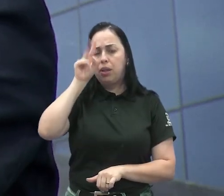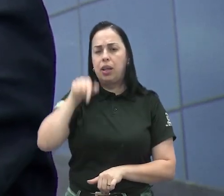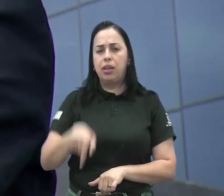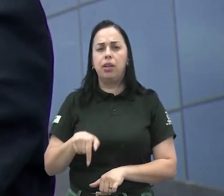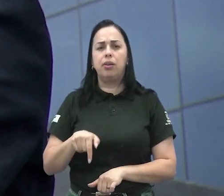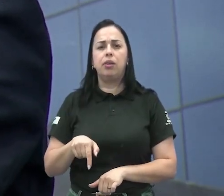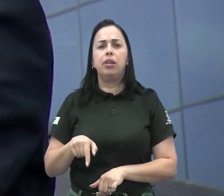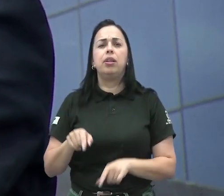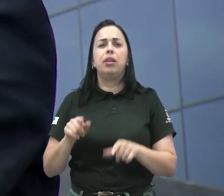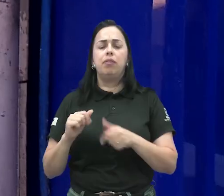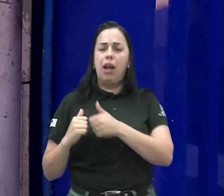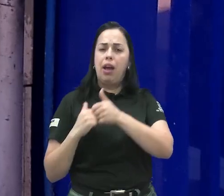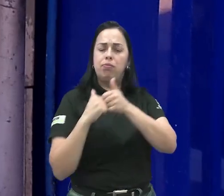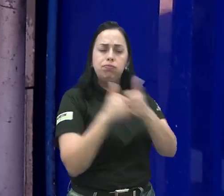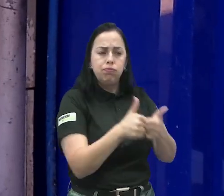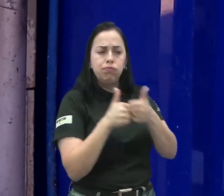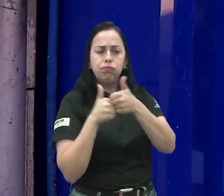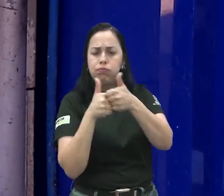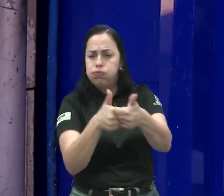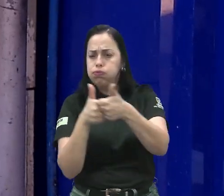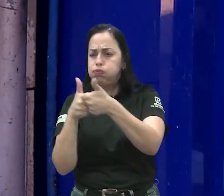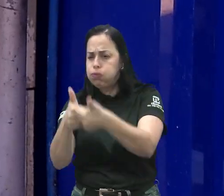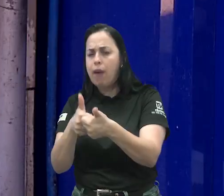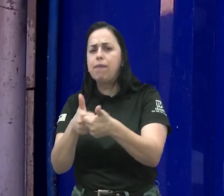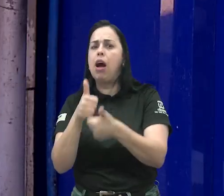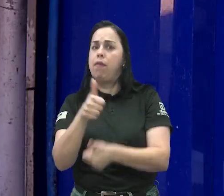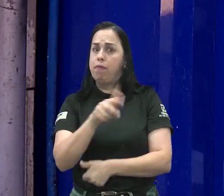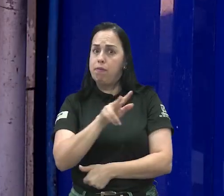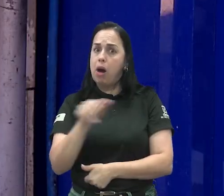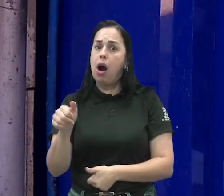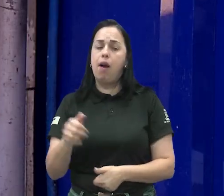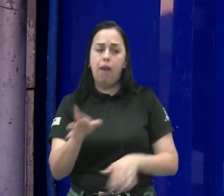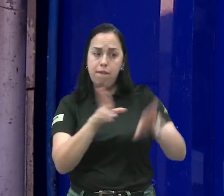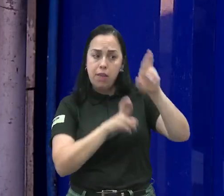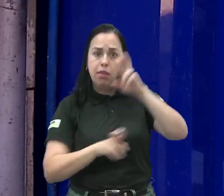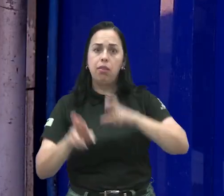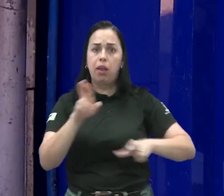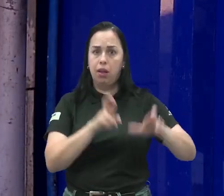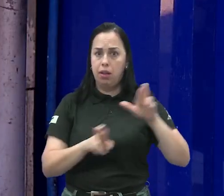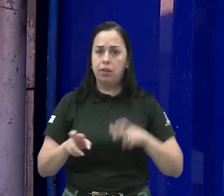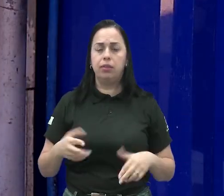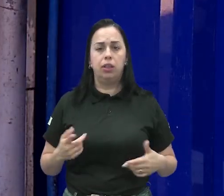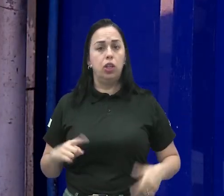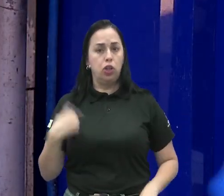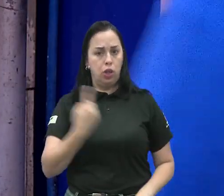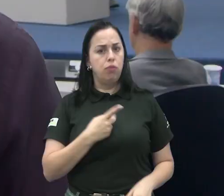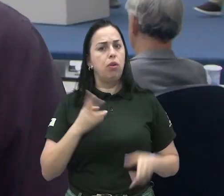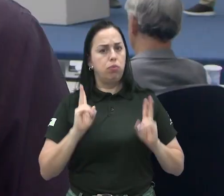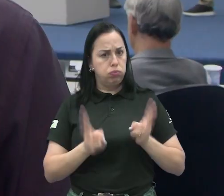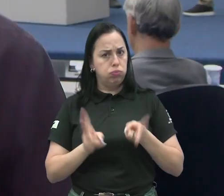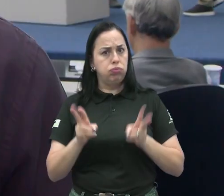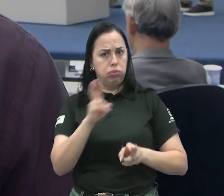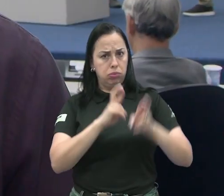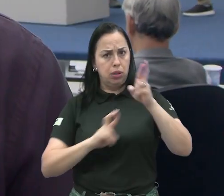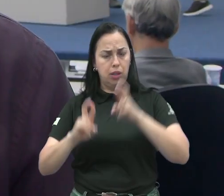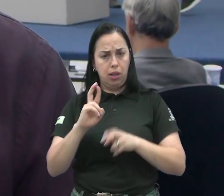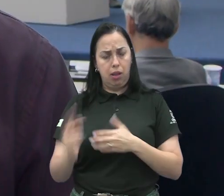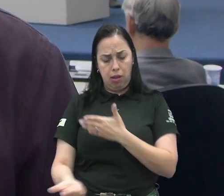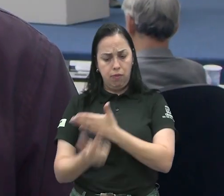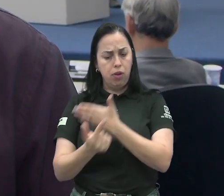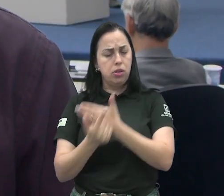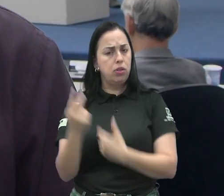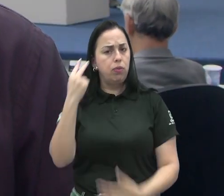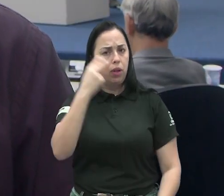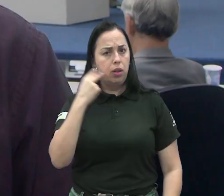que o Legislativo vai acompanhar de perto a aplicação dos 10 milhões de reais. Vamos continuar fiscalizando.